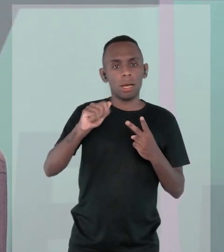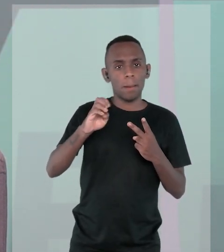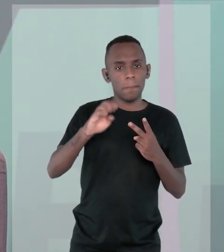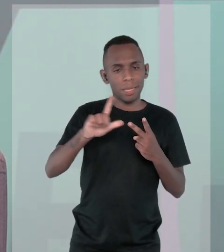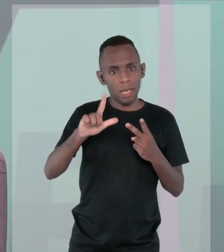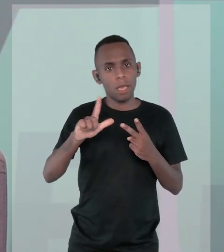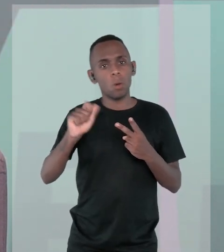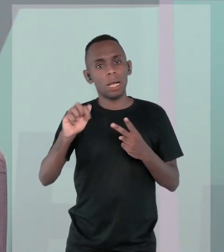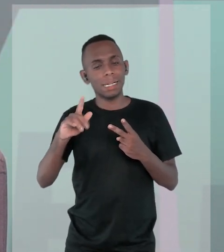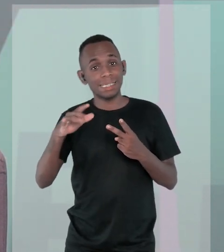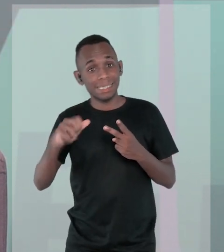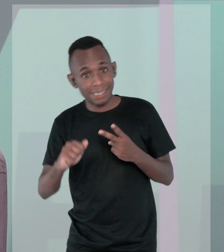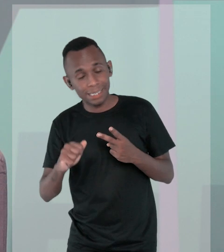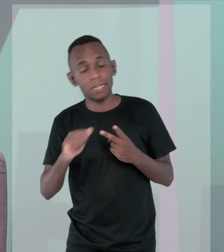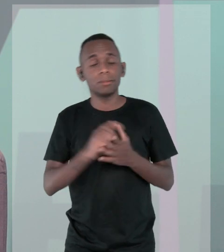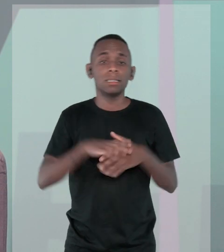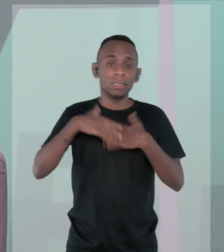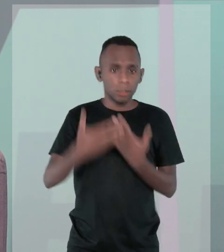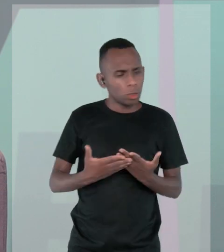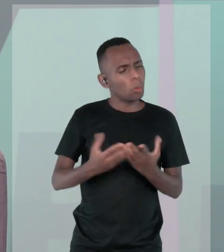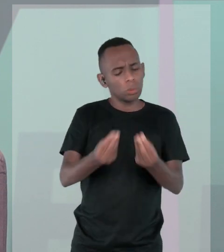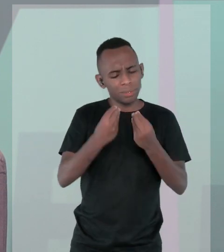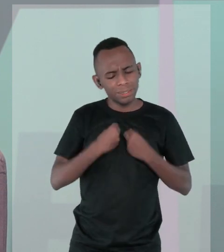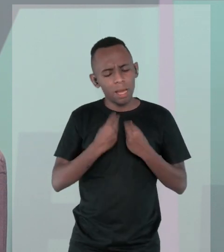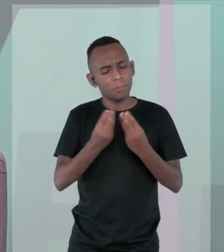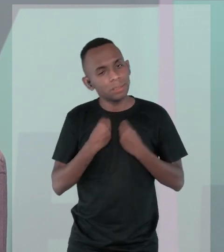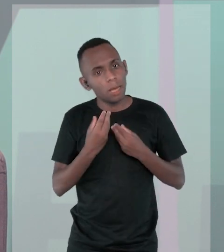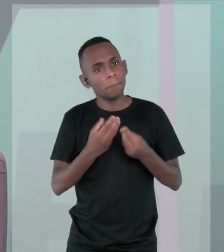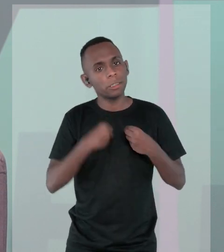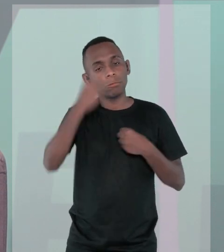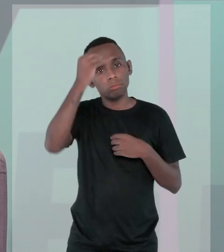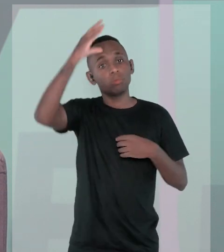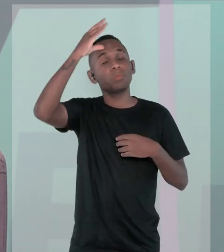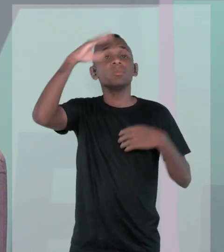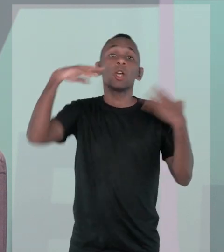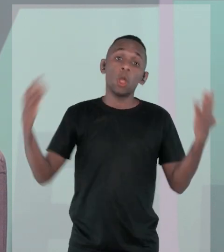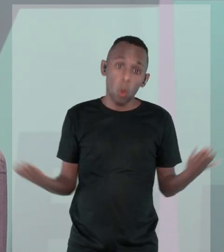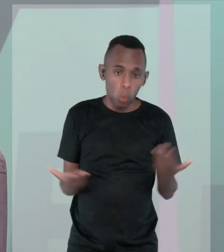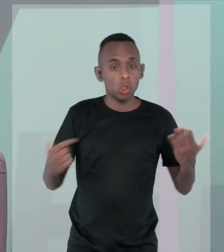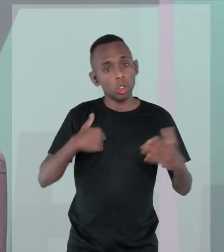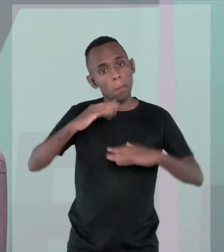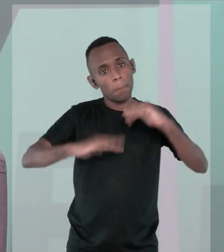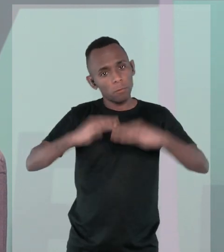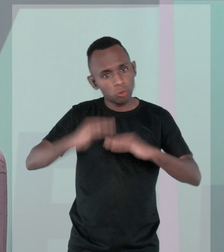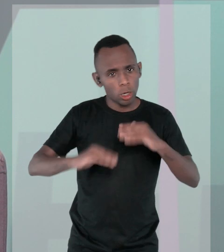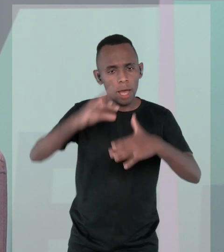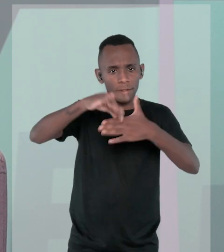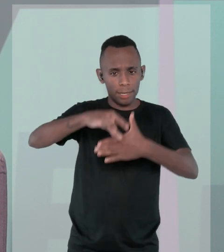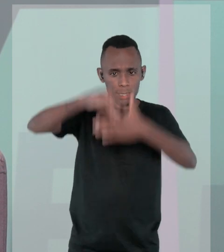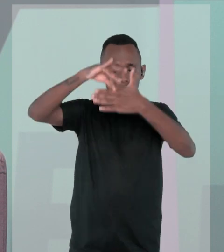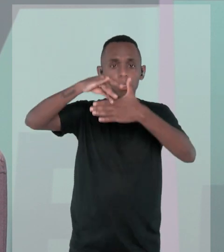Garcia Marques no Natal. Então, essas coisas fazem a gente crescer, e muito do que eu sou hoje, enquanto profissional, enquanto